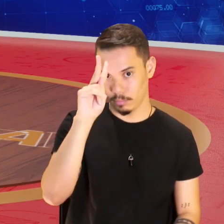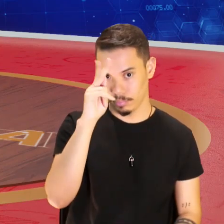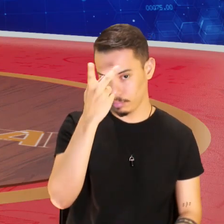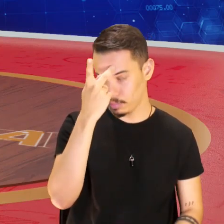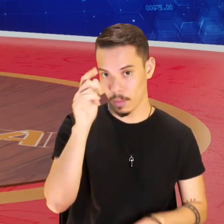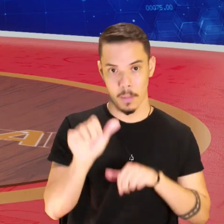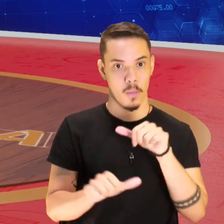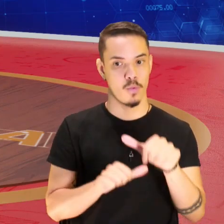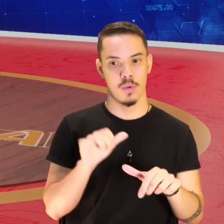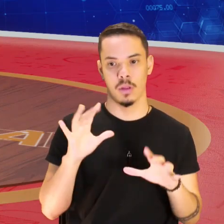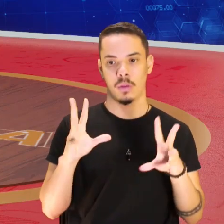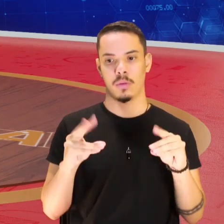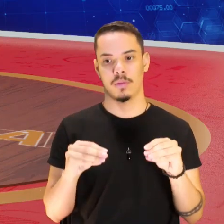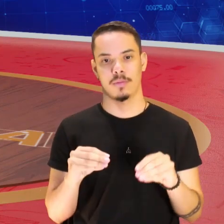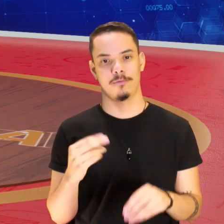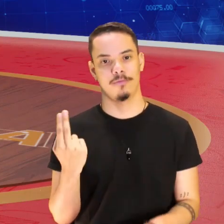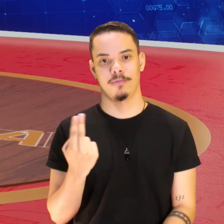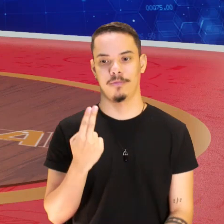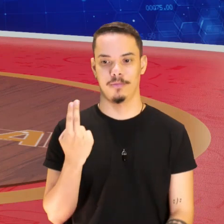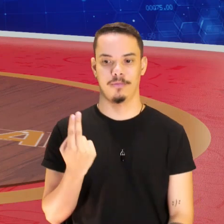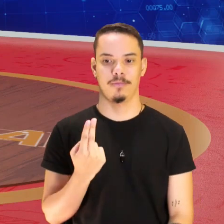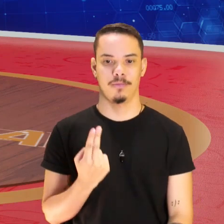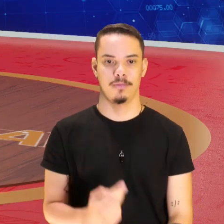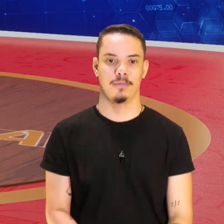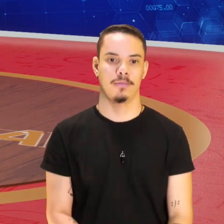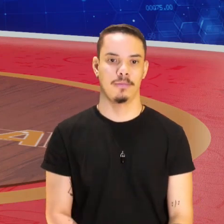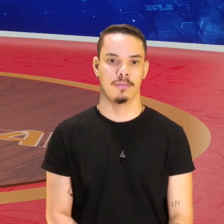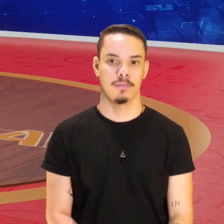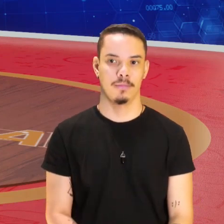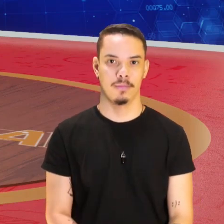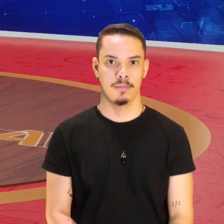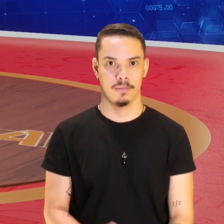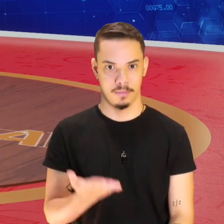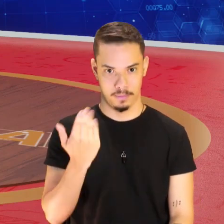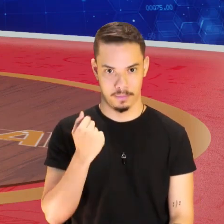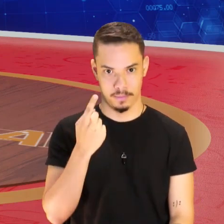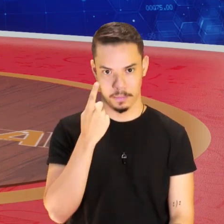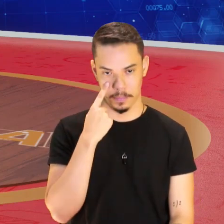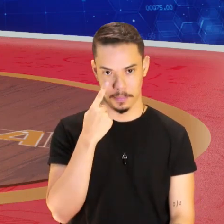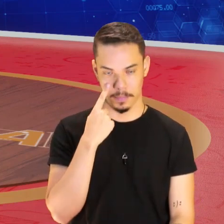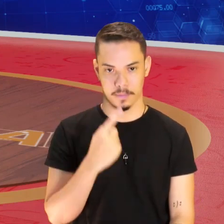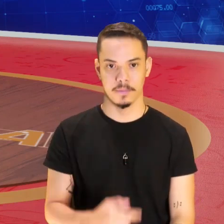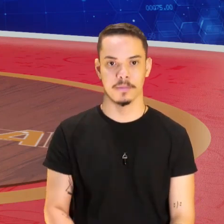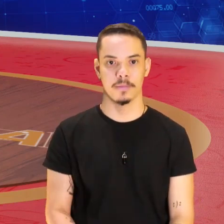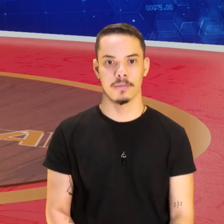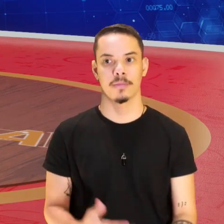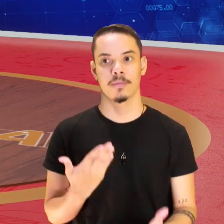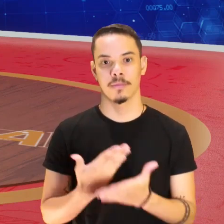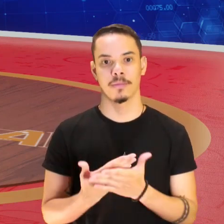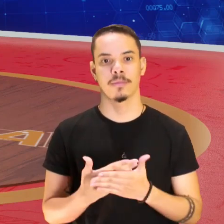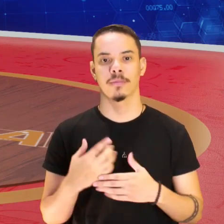tudo. E aí já era. Isso mesmo. Vamos para frente então? Próxima aula vem por aí,